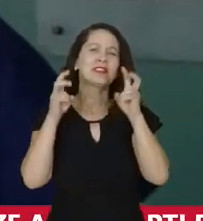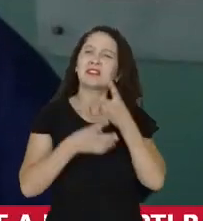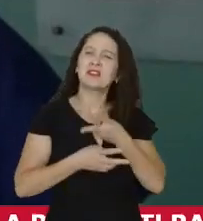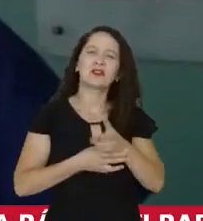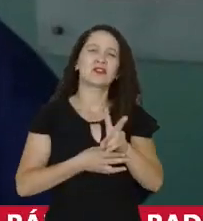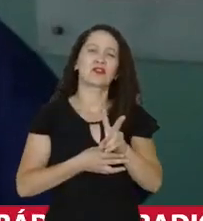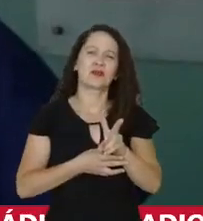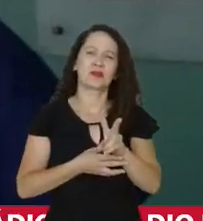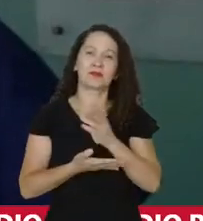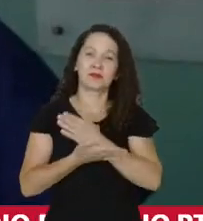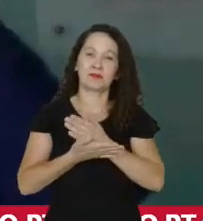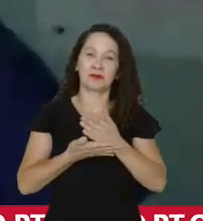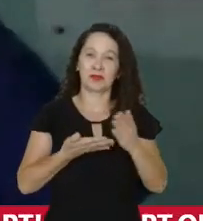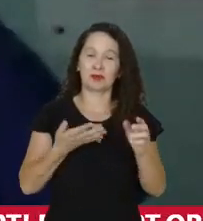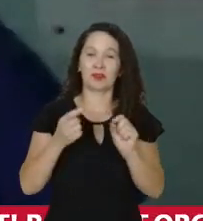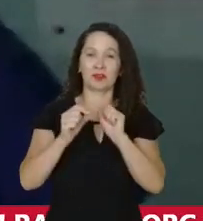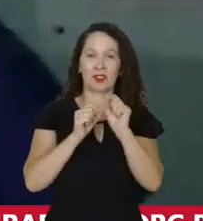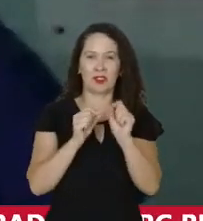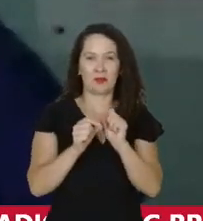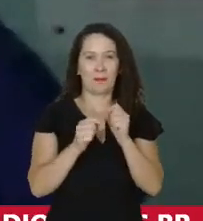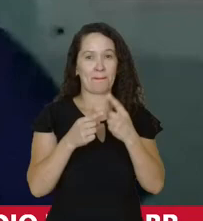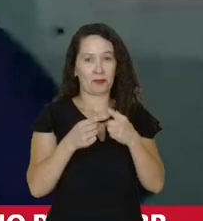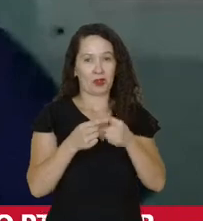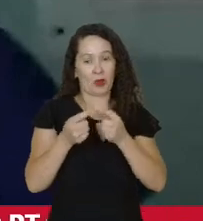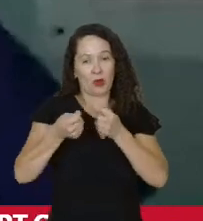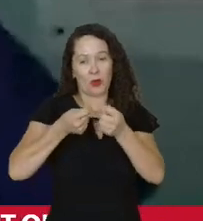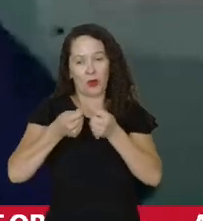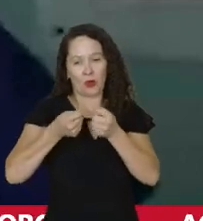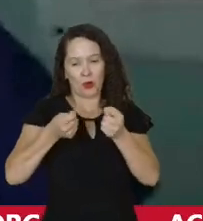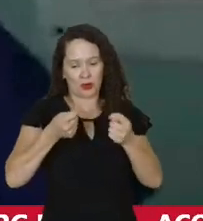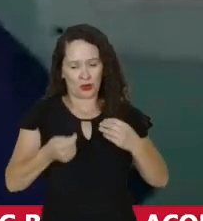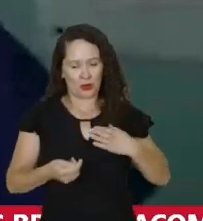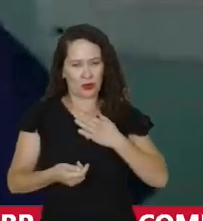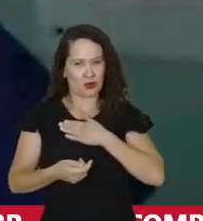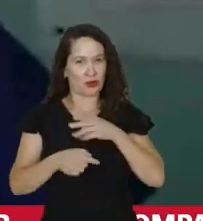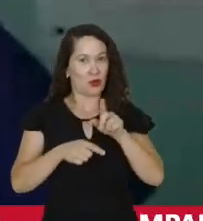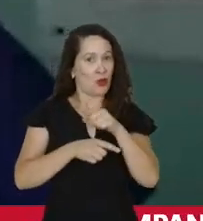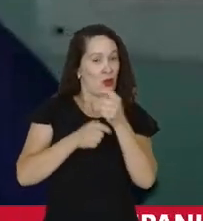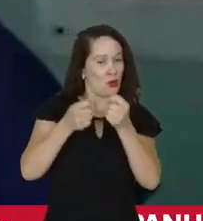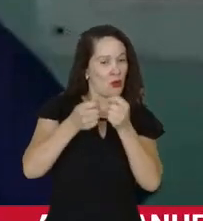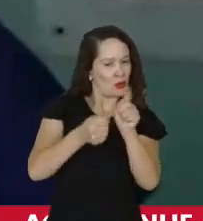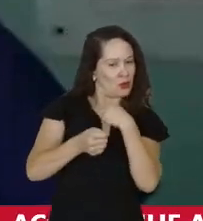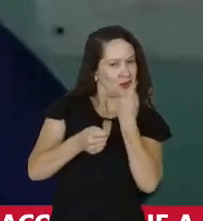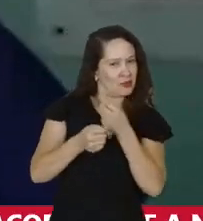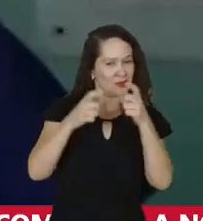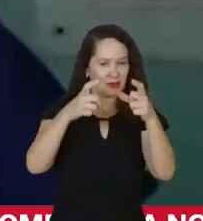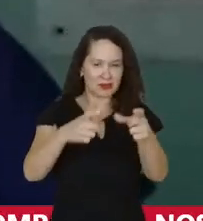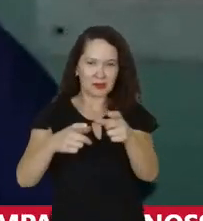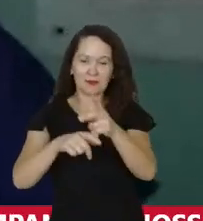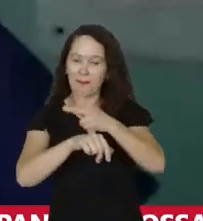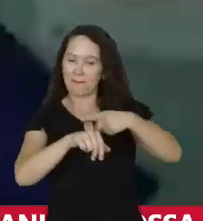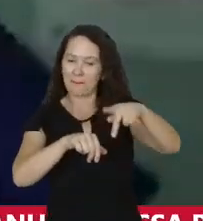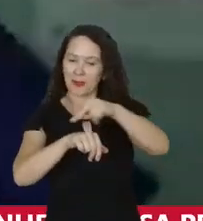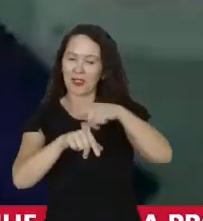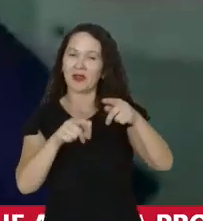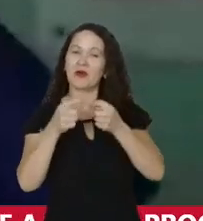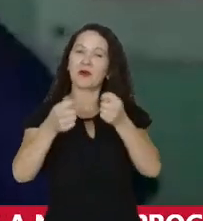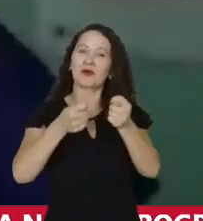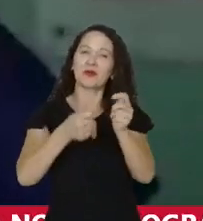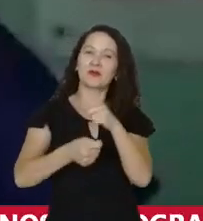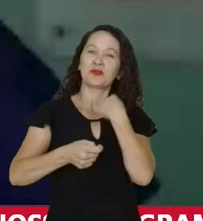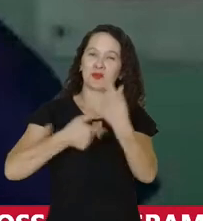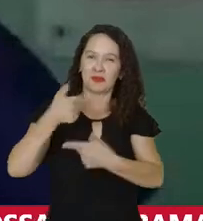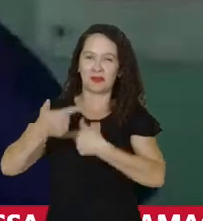a sua evolutiva, que é justamente o controle sobre os nossos territórios, o controle sobre os nossos corpos e o controle sobre o